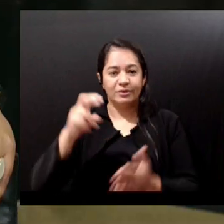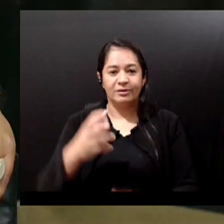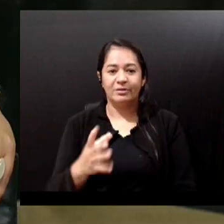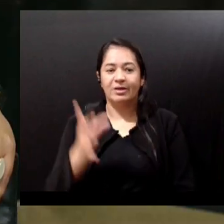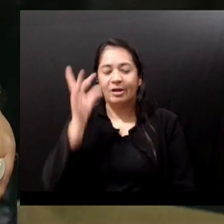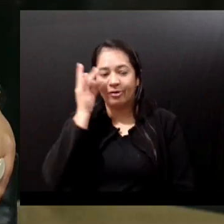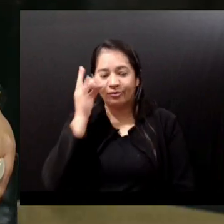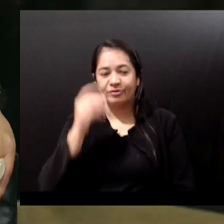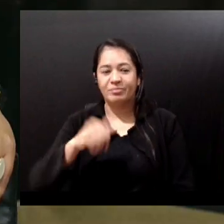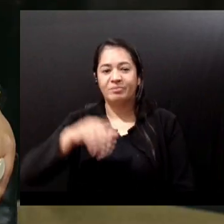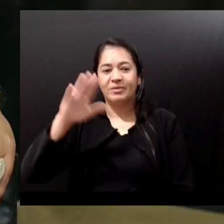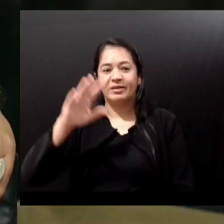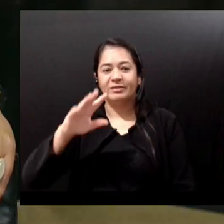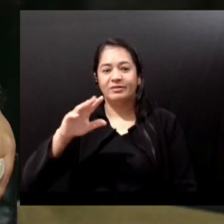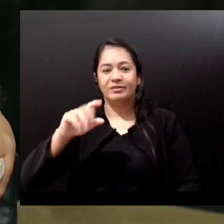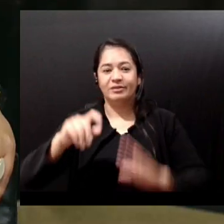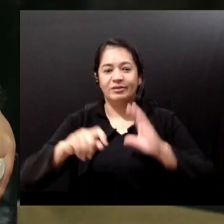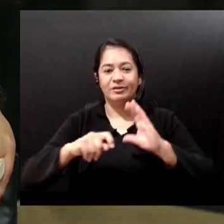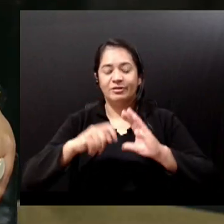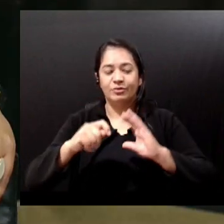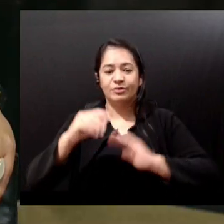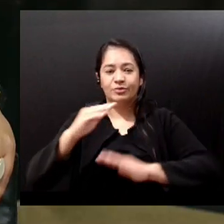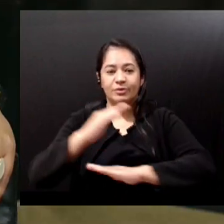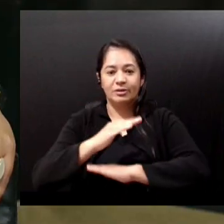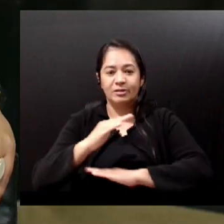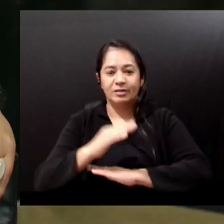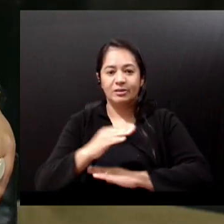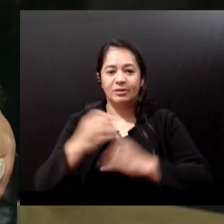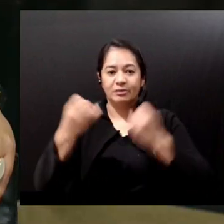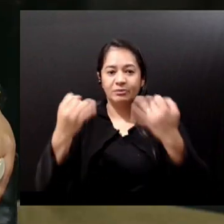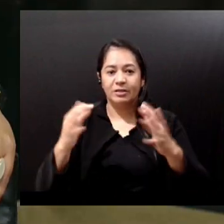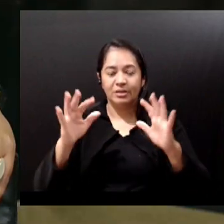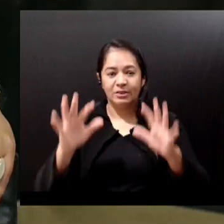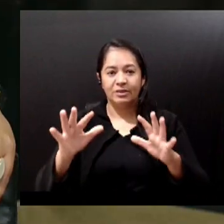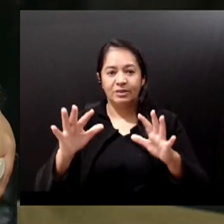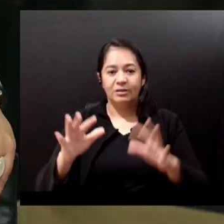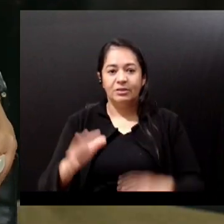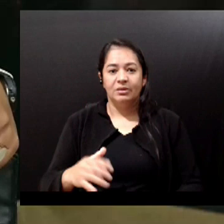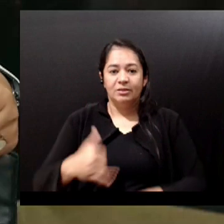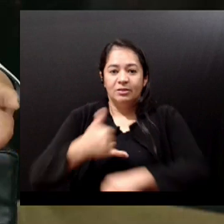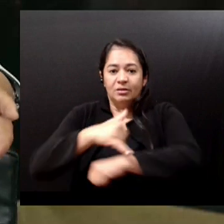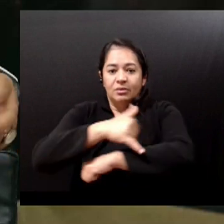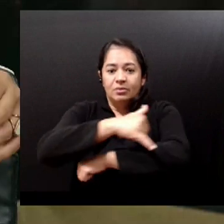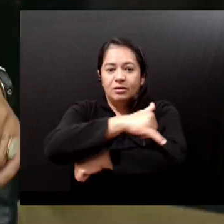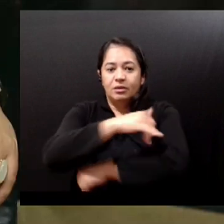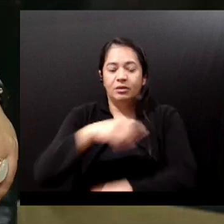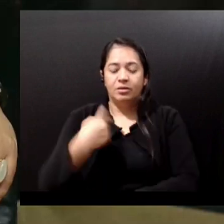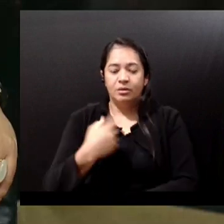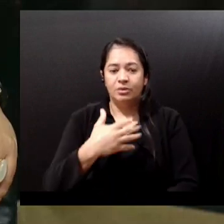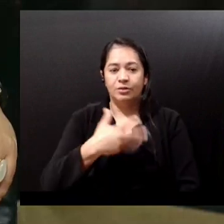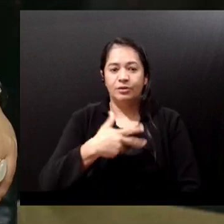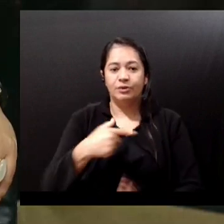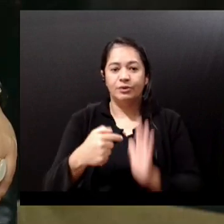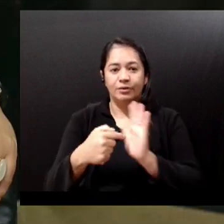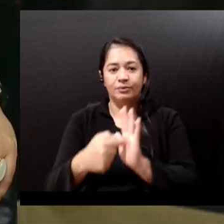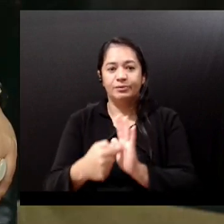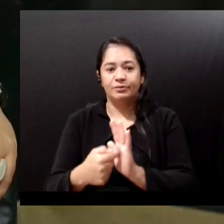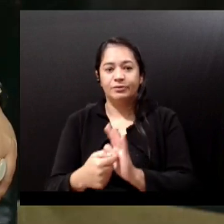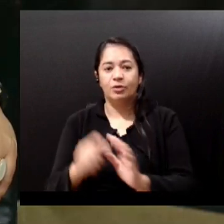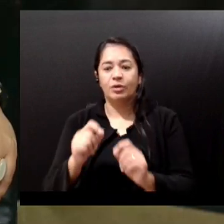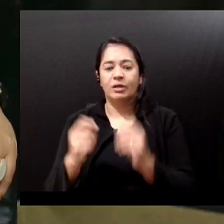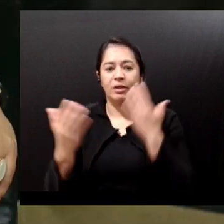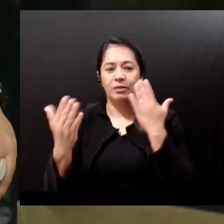Câmara e vamos falar sobre essa questão de obesidade e o nosso comportamento, o que a psicologia traz